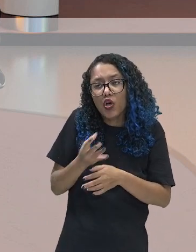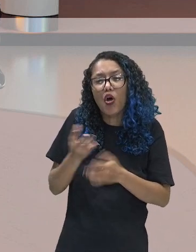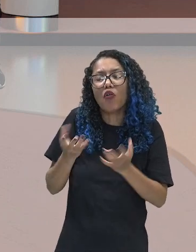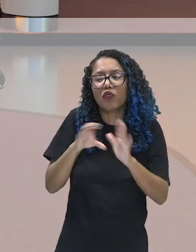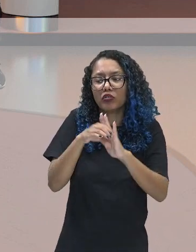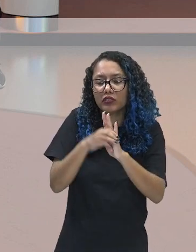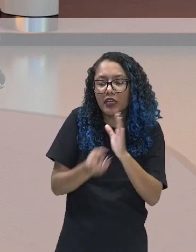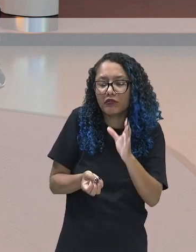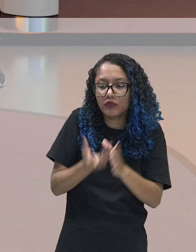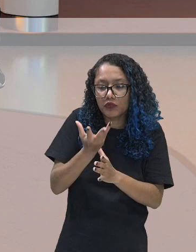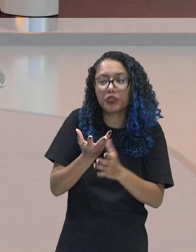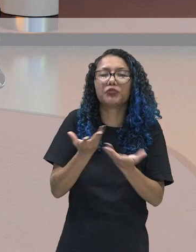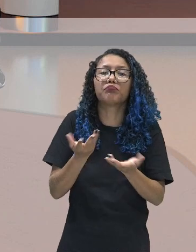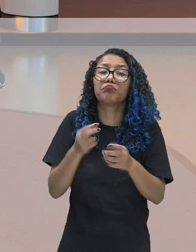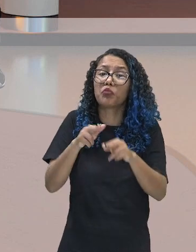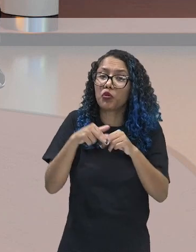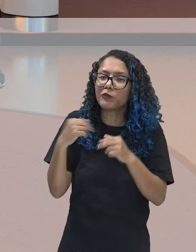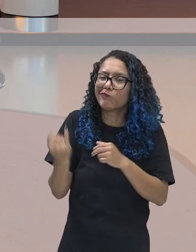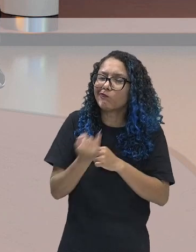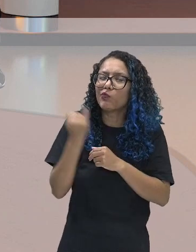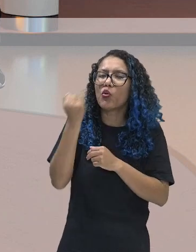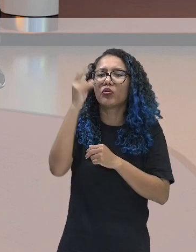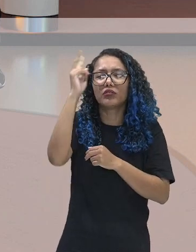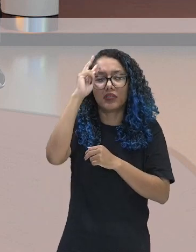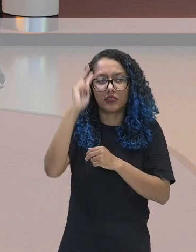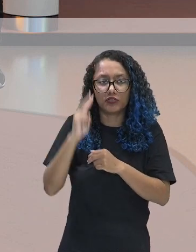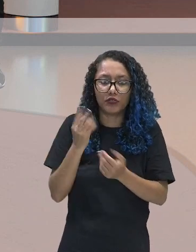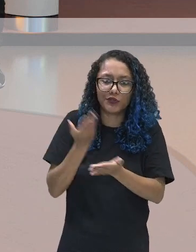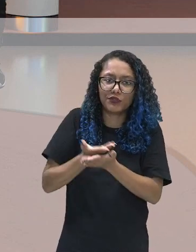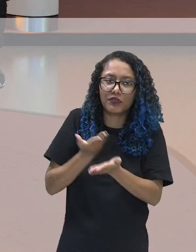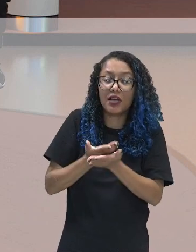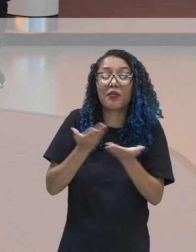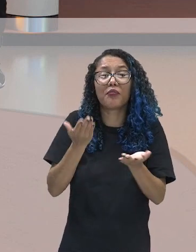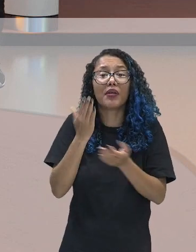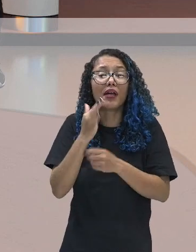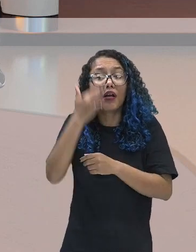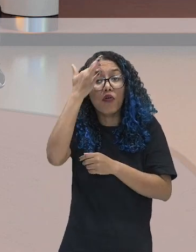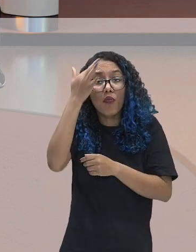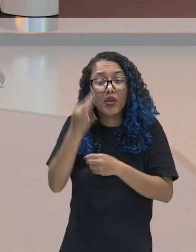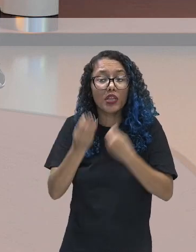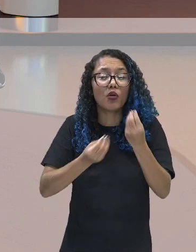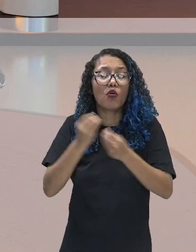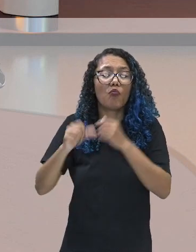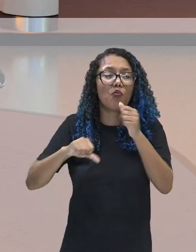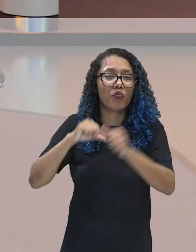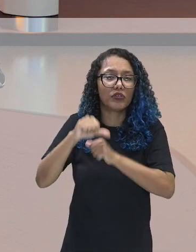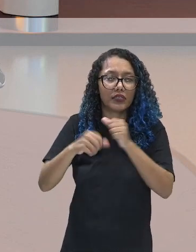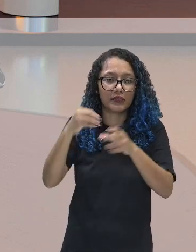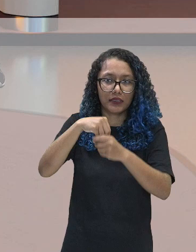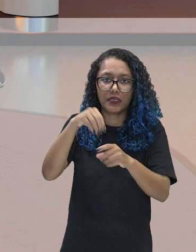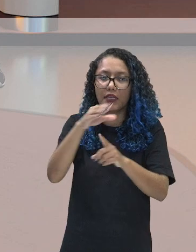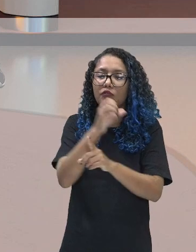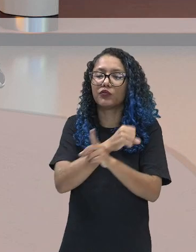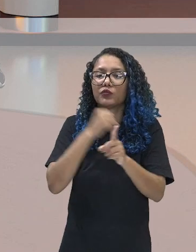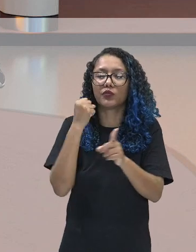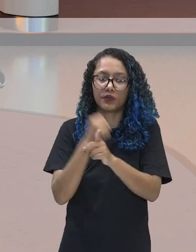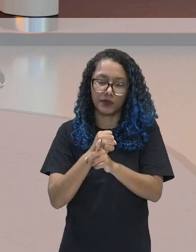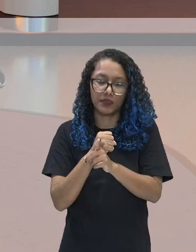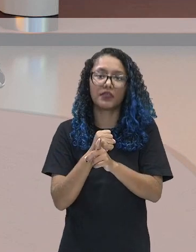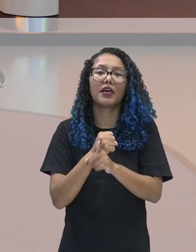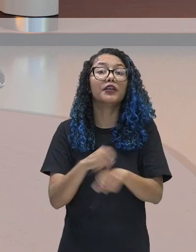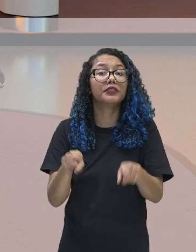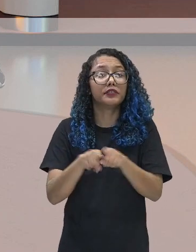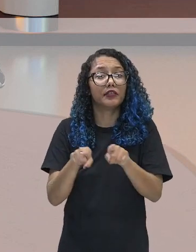é essencial para que a gente possa compreender essas mudanças na sociedade e também